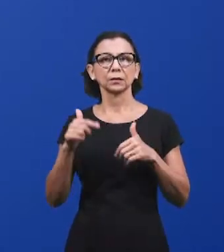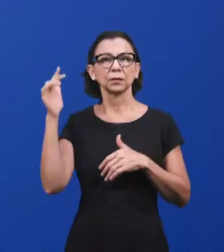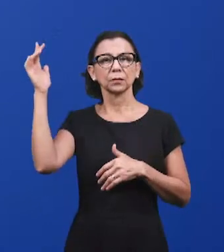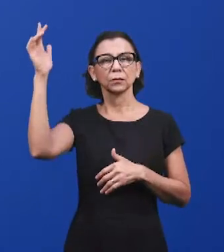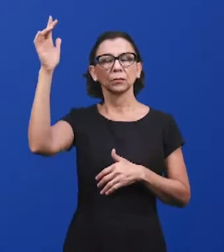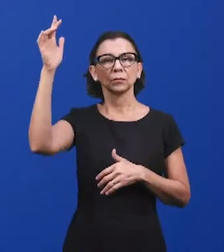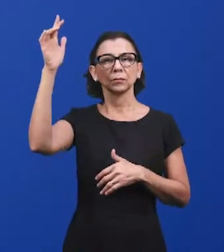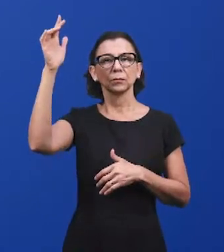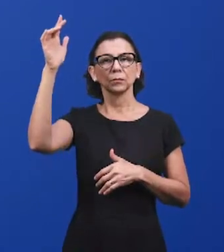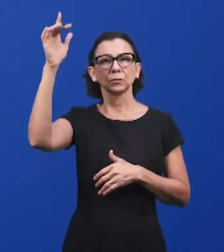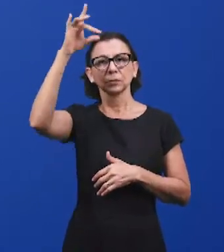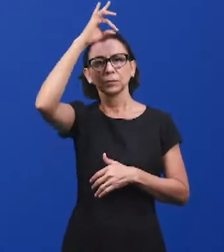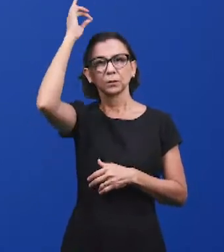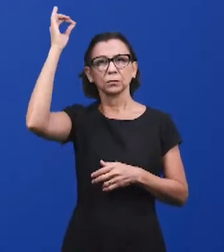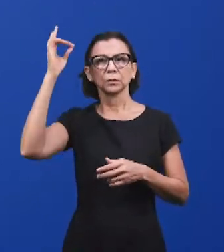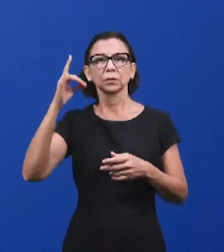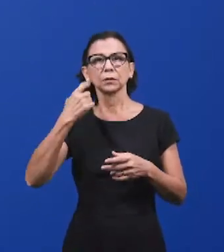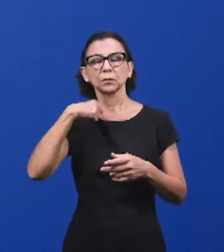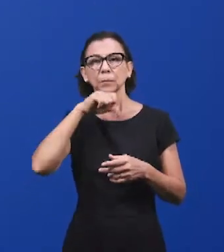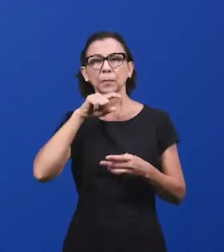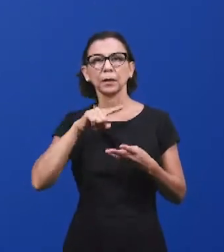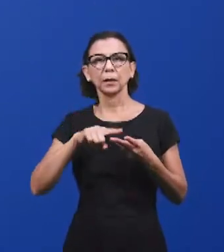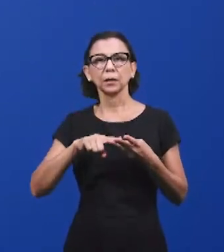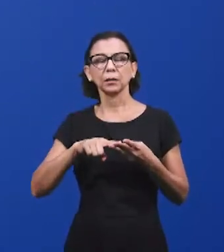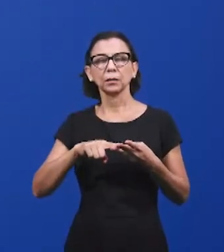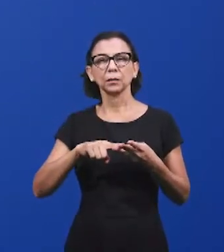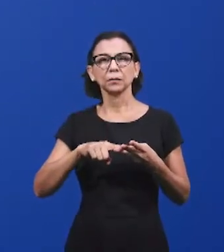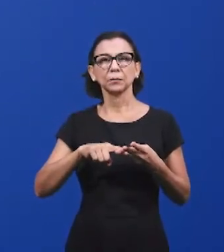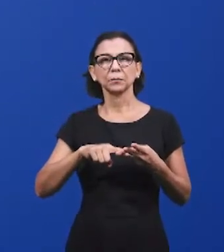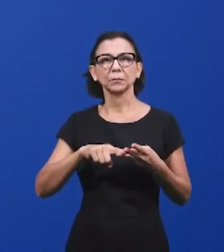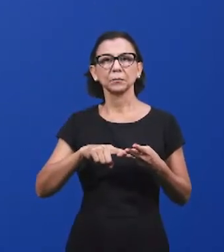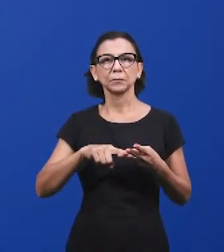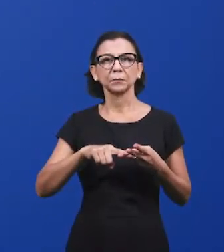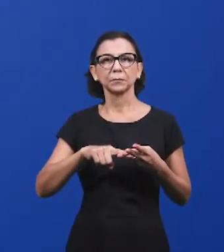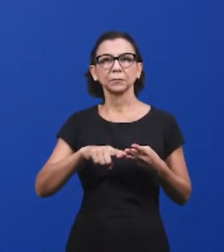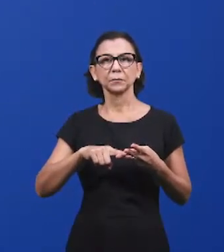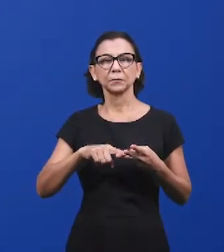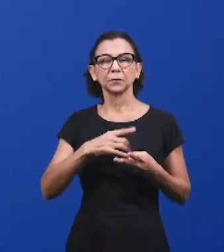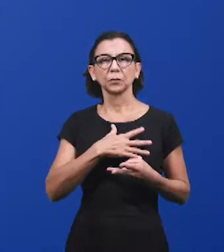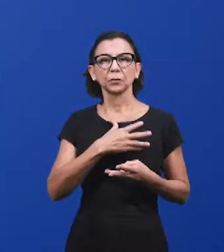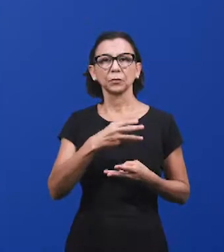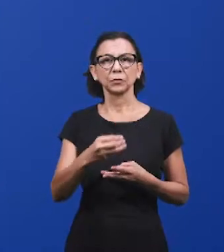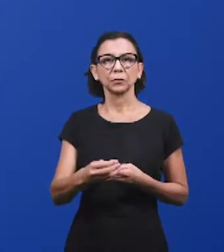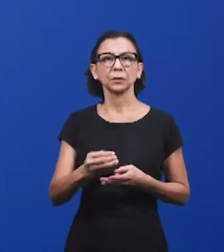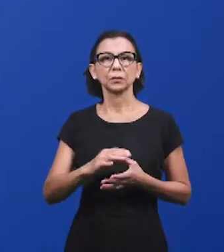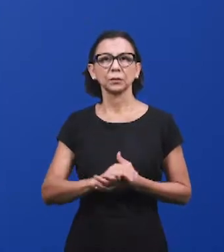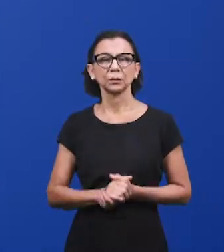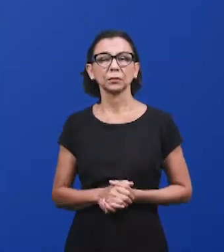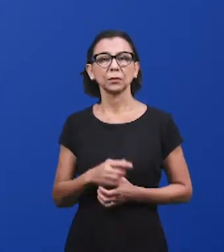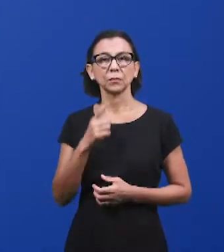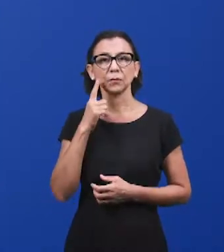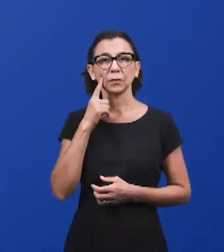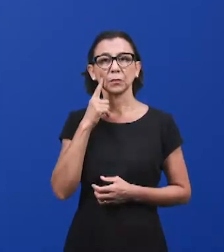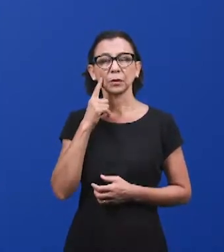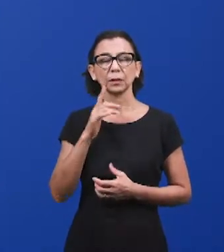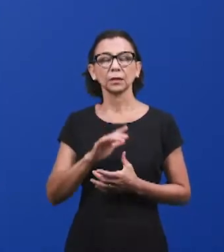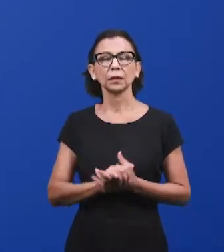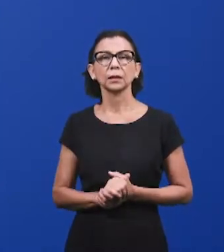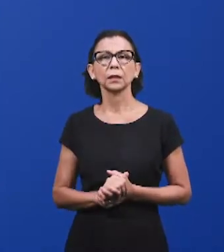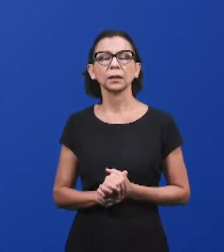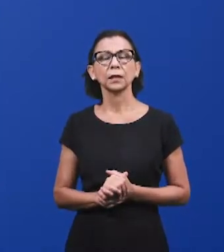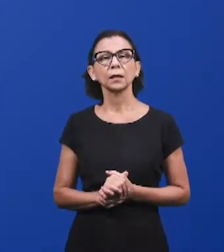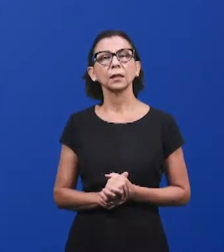Espírito Santo. Entre os versos de 3 a 6, nós podemos ver a figura do Pai,